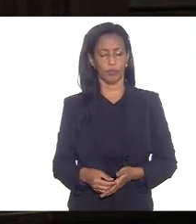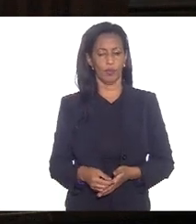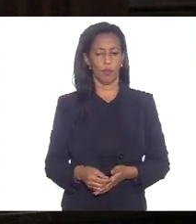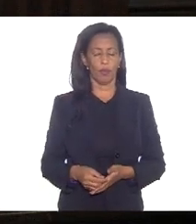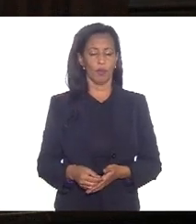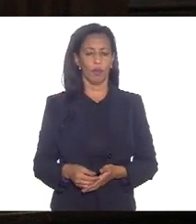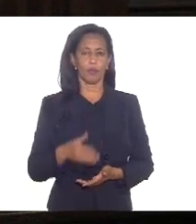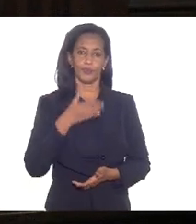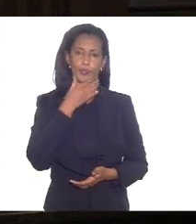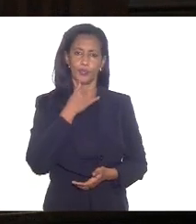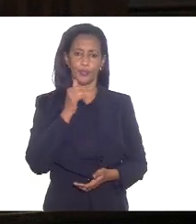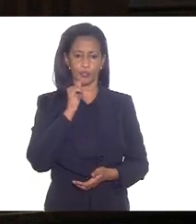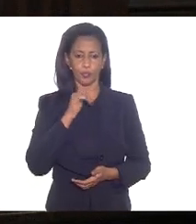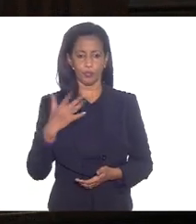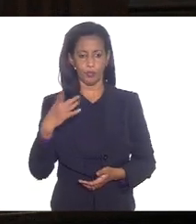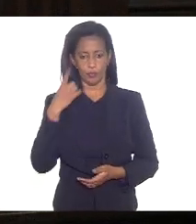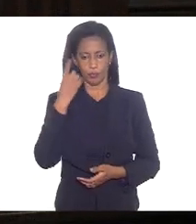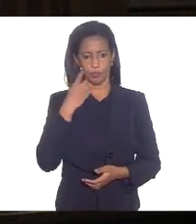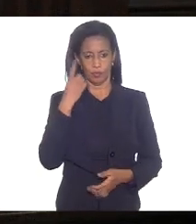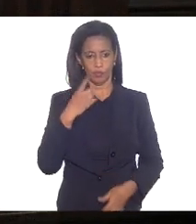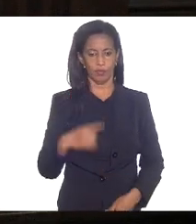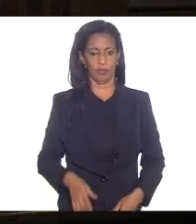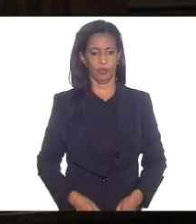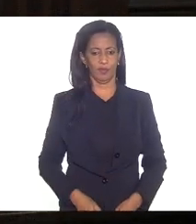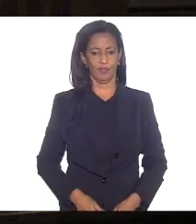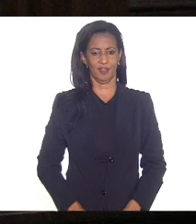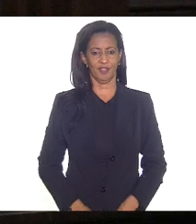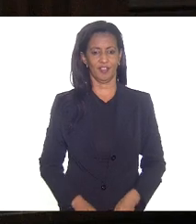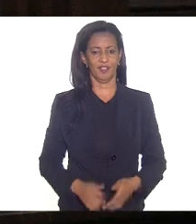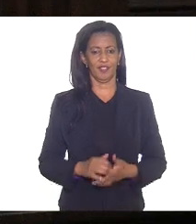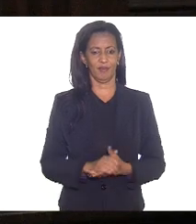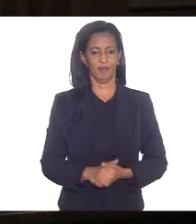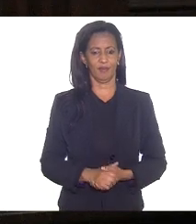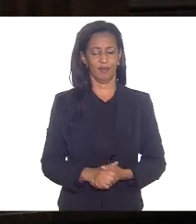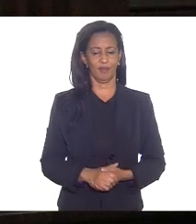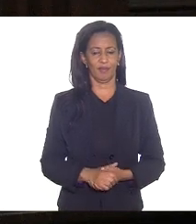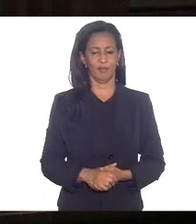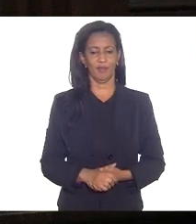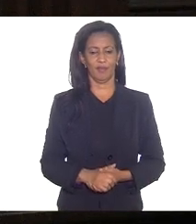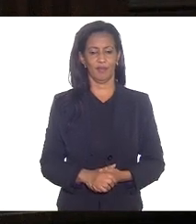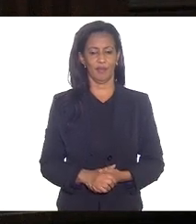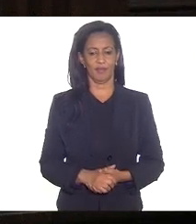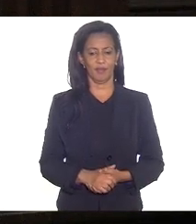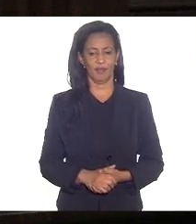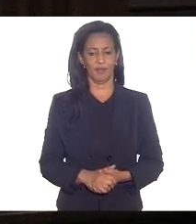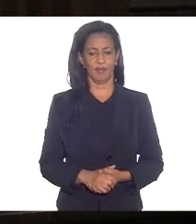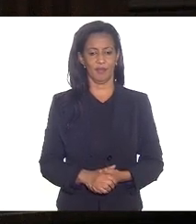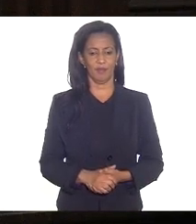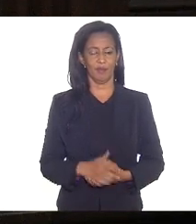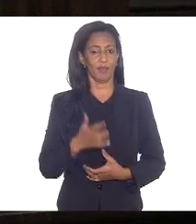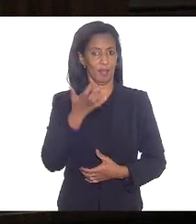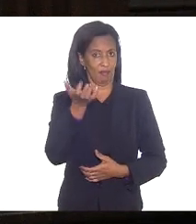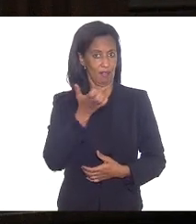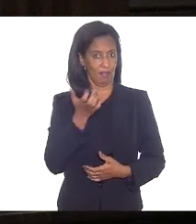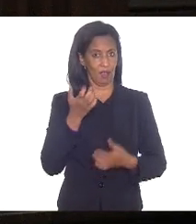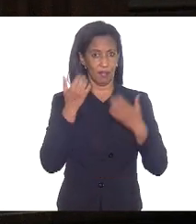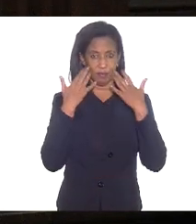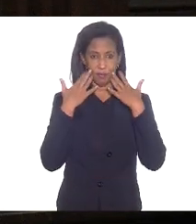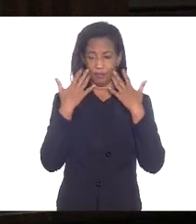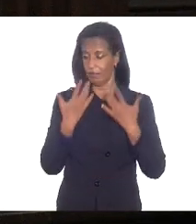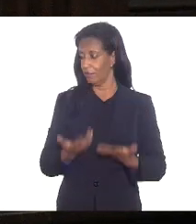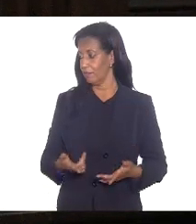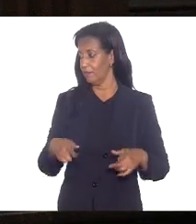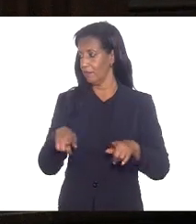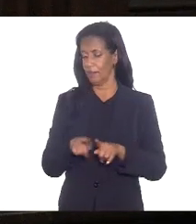e senhores, deputado Giovanni Ratinho, que me sucederá nessa tribuna, quero deixar claro aqui